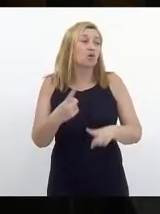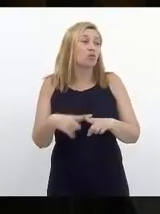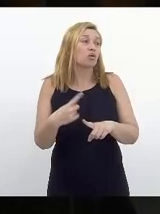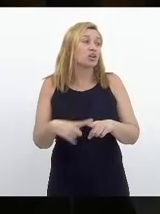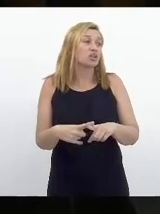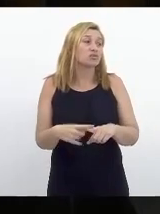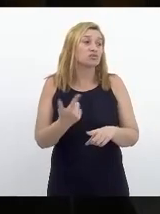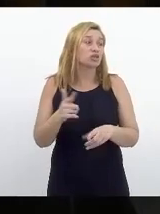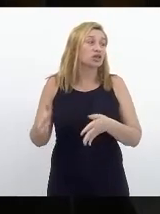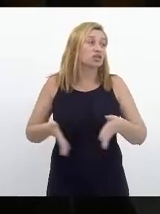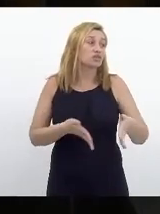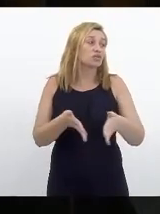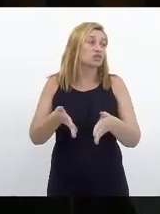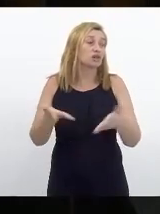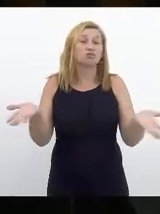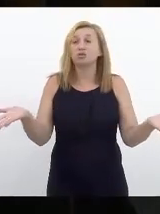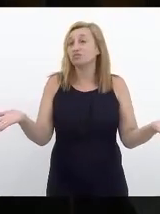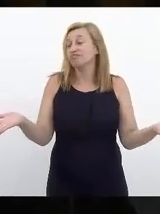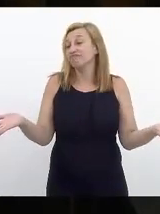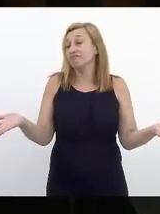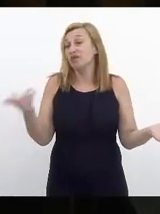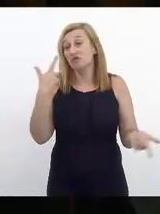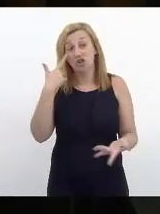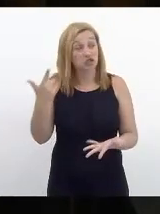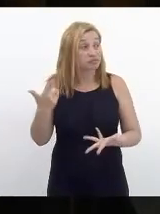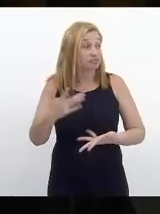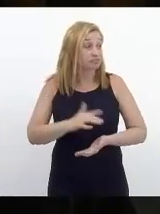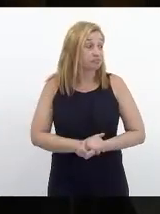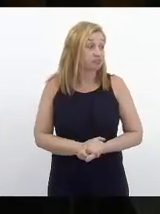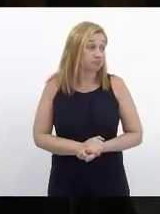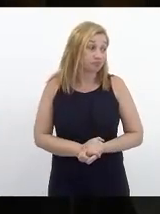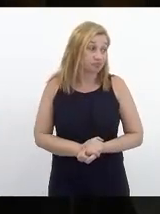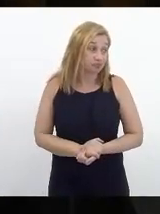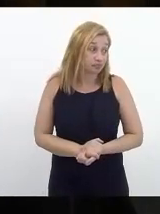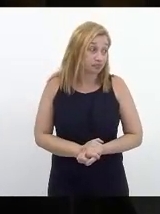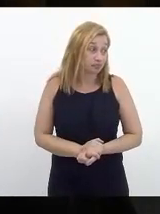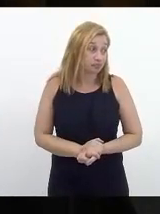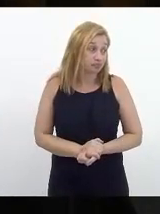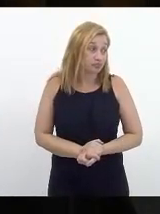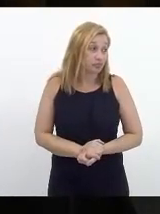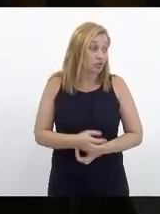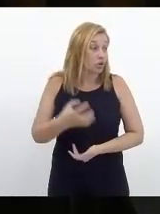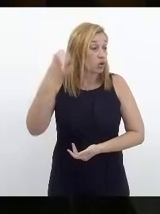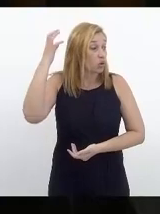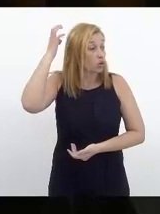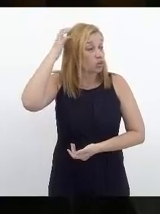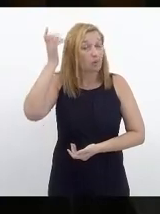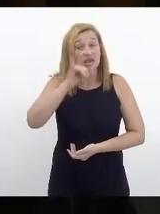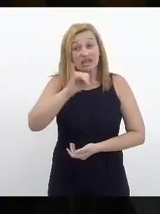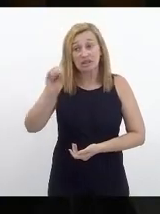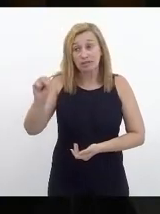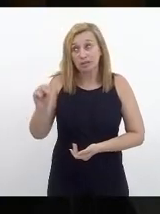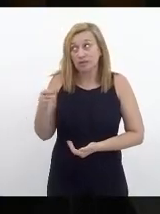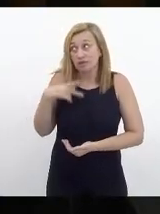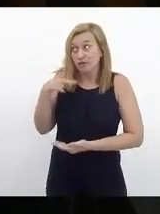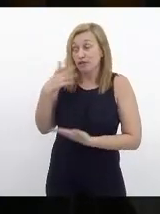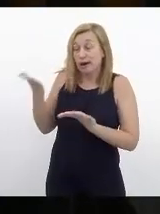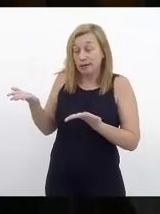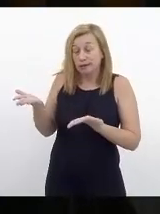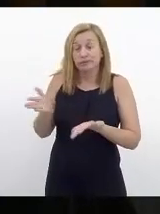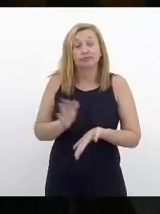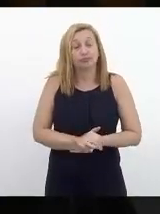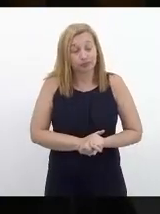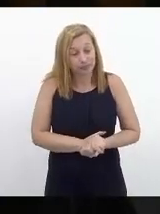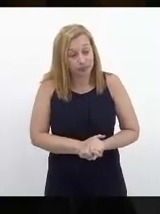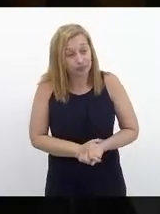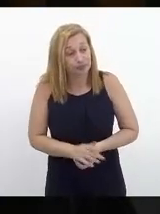não tem saída. E veja, o culpado é o ICMS. É que dizem muitos,